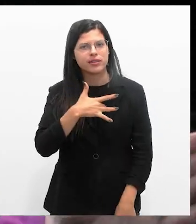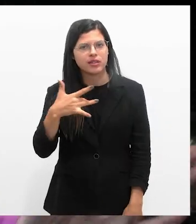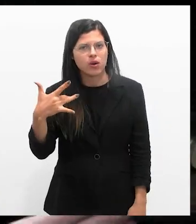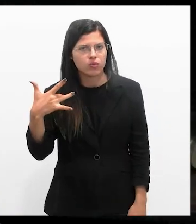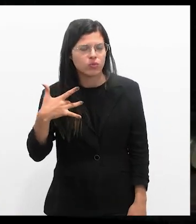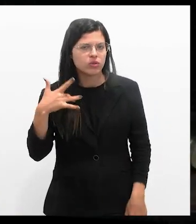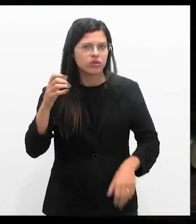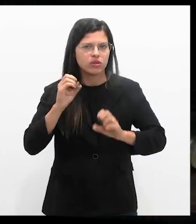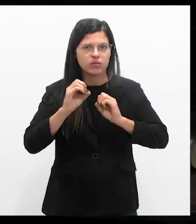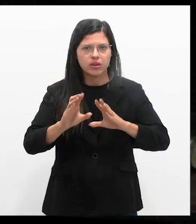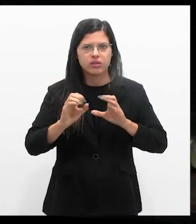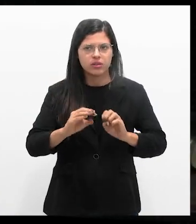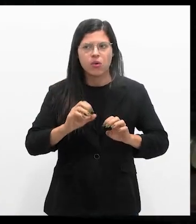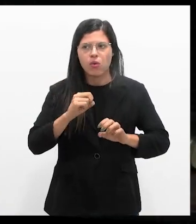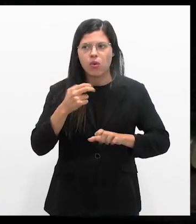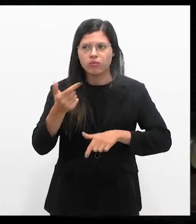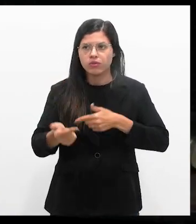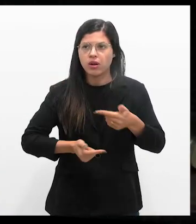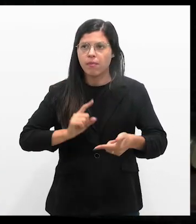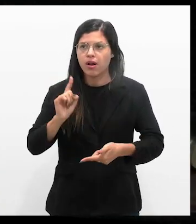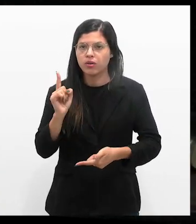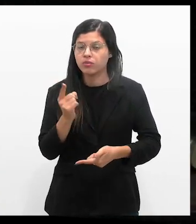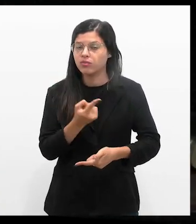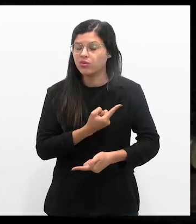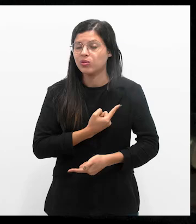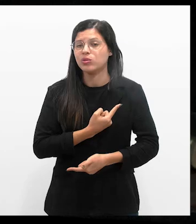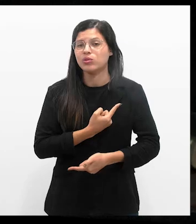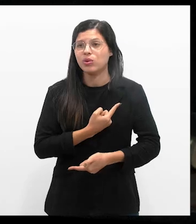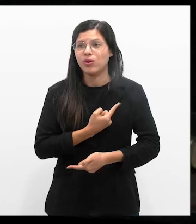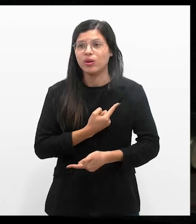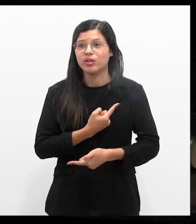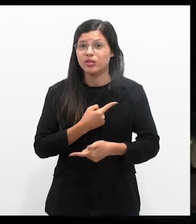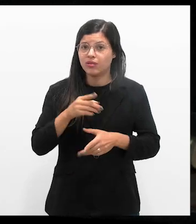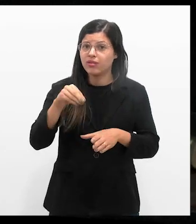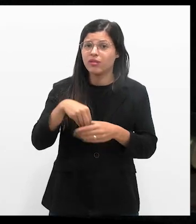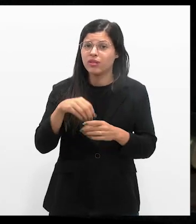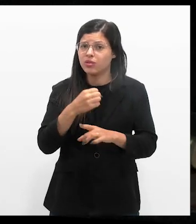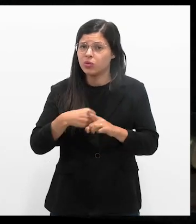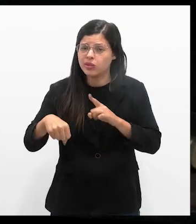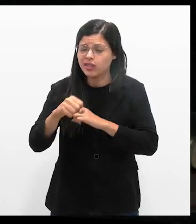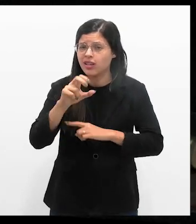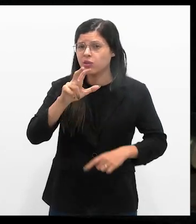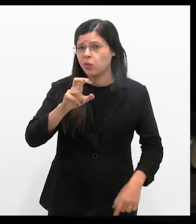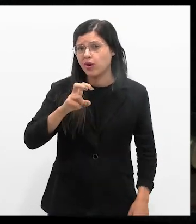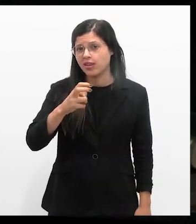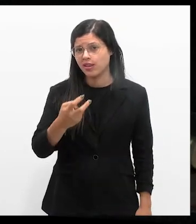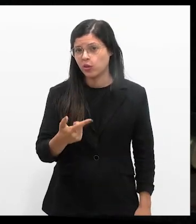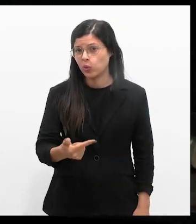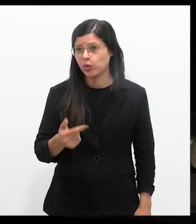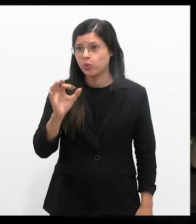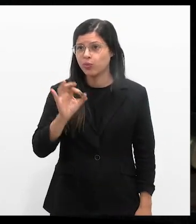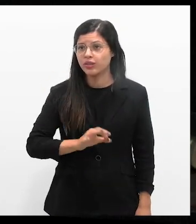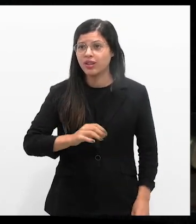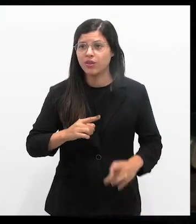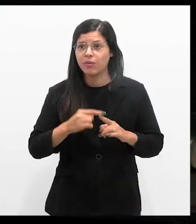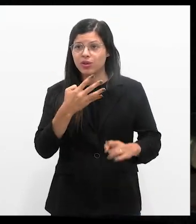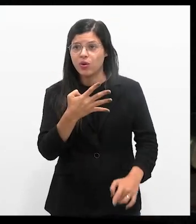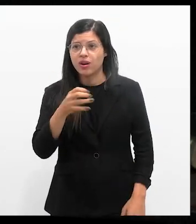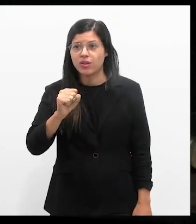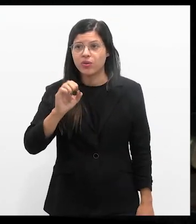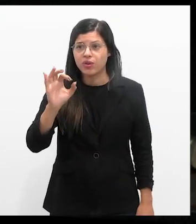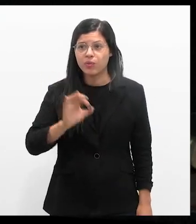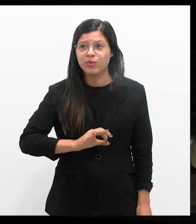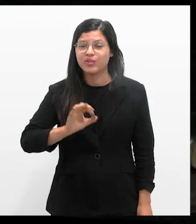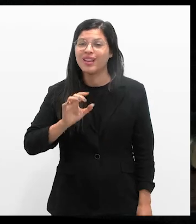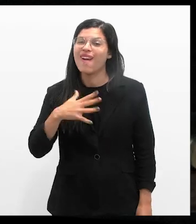seja na área da saúde, seja na educação, seja no emprego. Nós compomos a sociedade em 52%, mas, Claudinha,